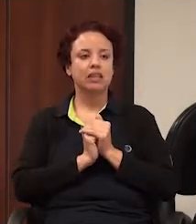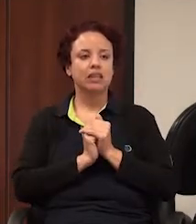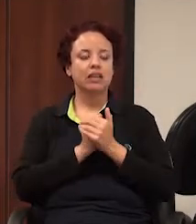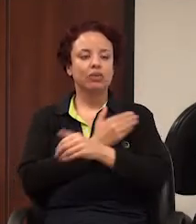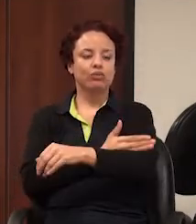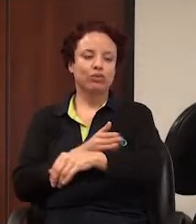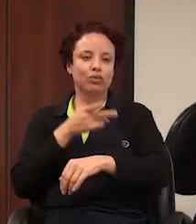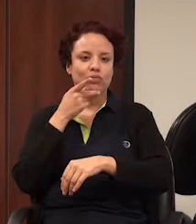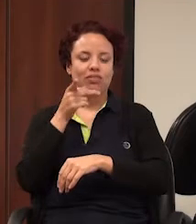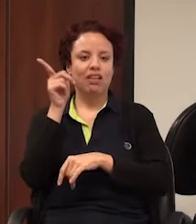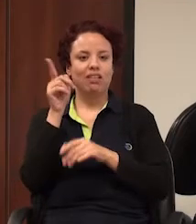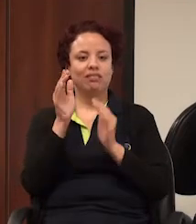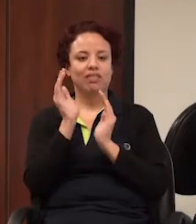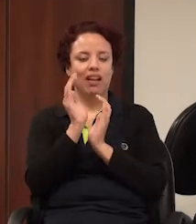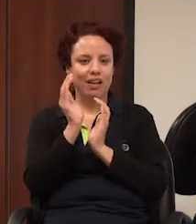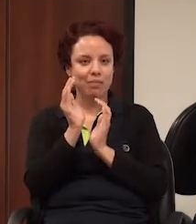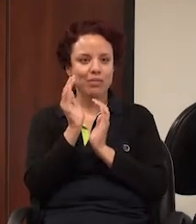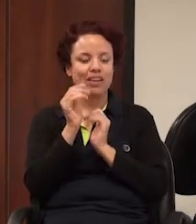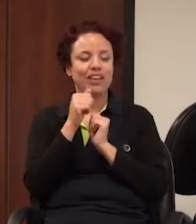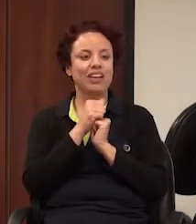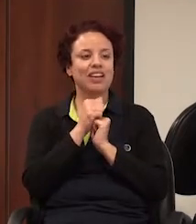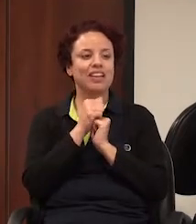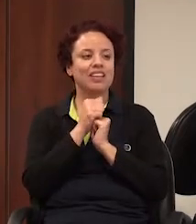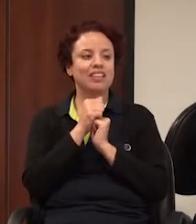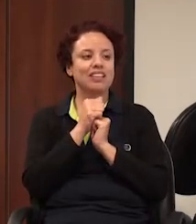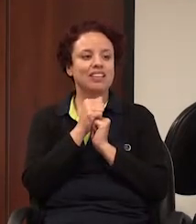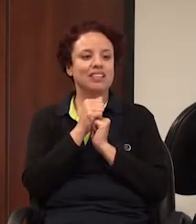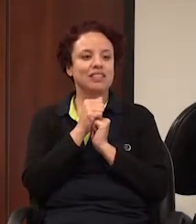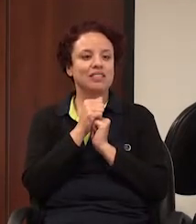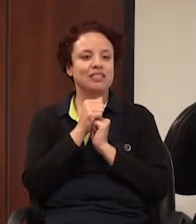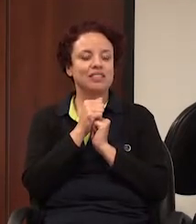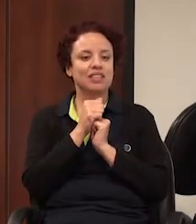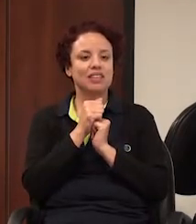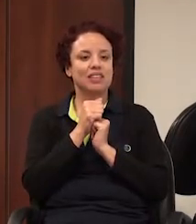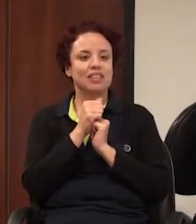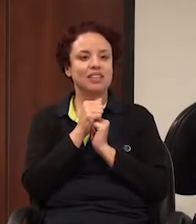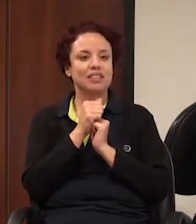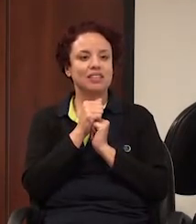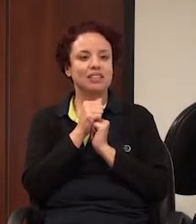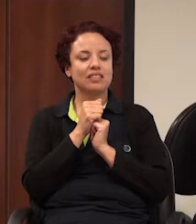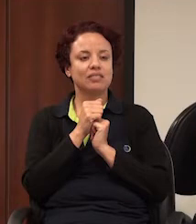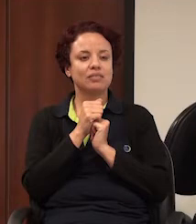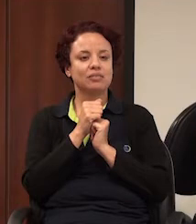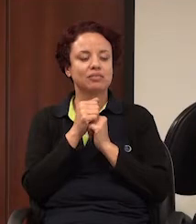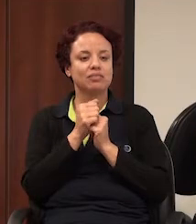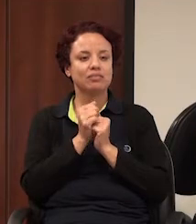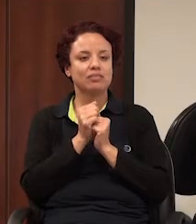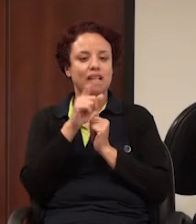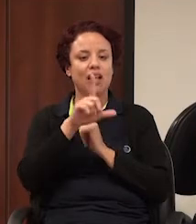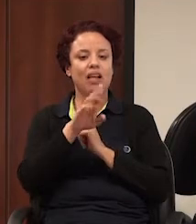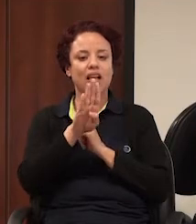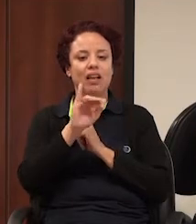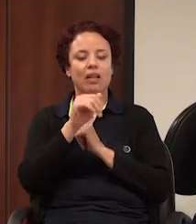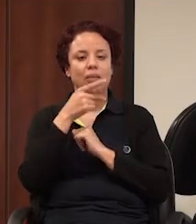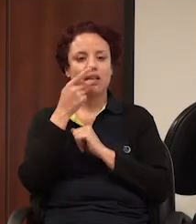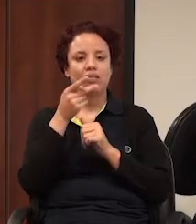Costumo dizer lá na PAI, aqui, né, sem nenhum de espírito livre, aquilo que que a LB se refere